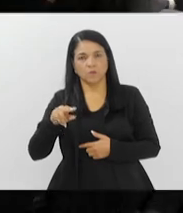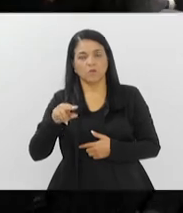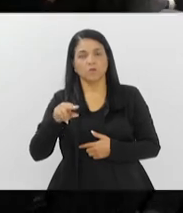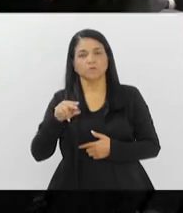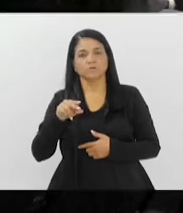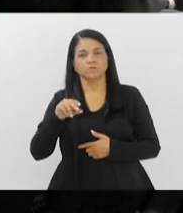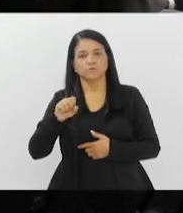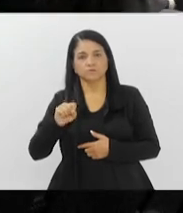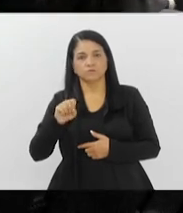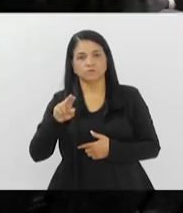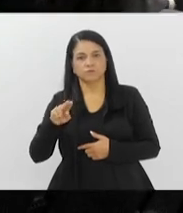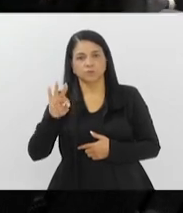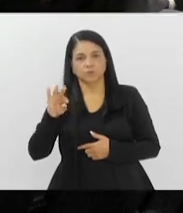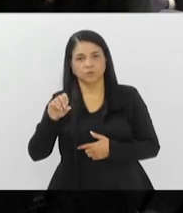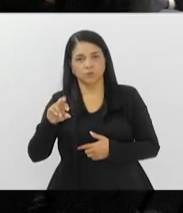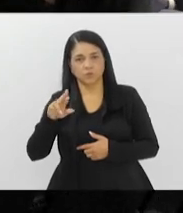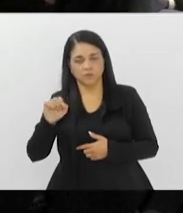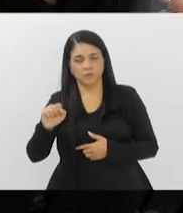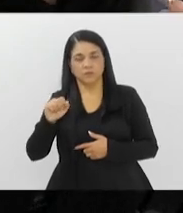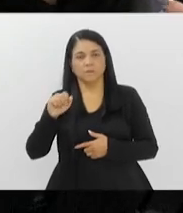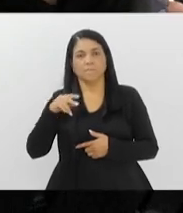Internacional.